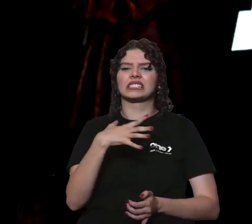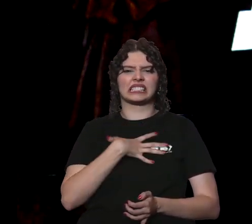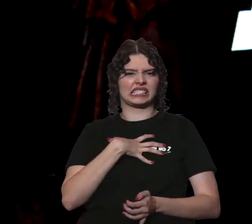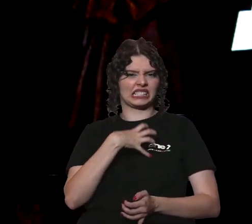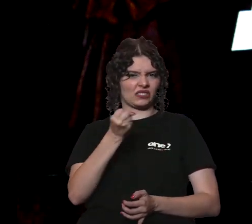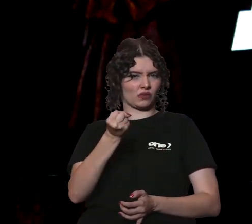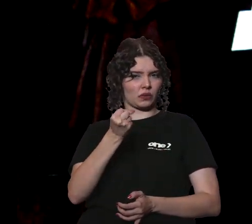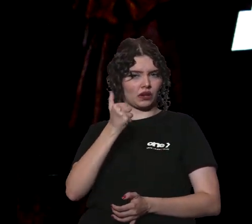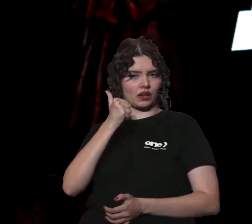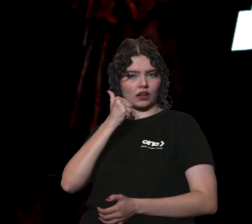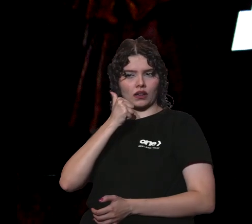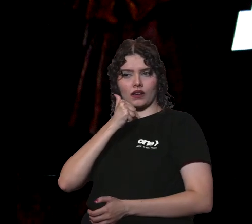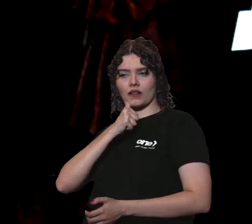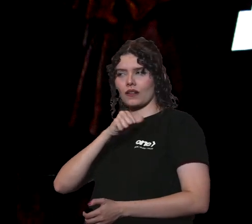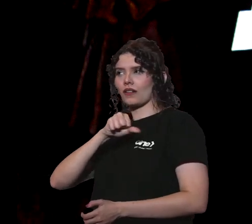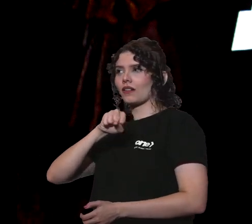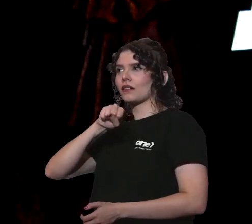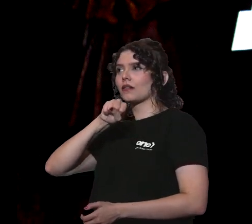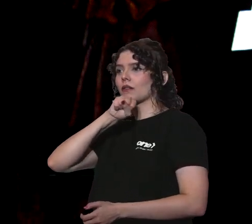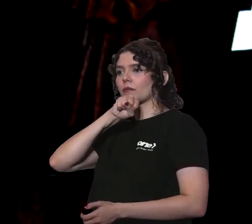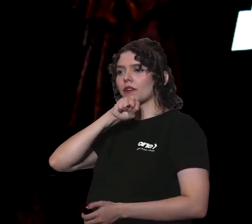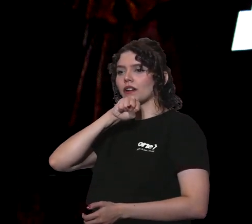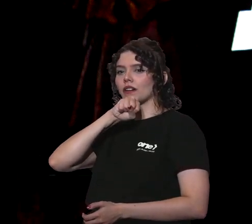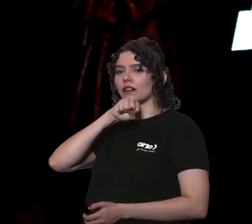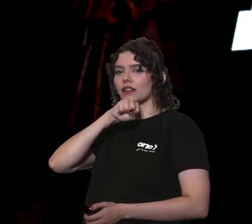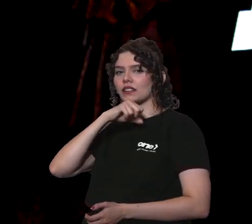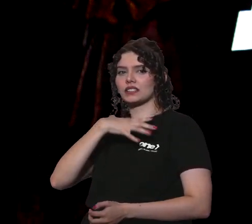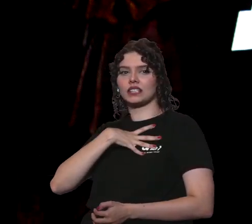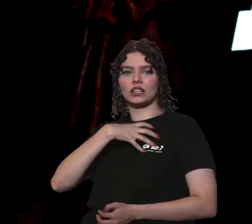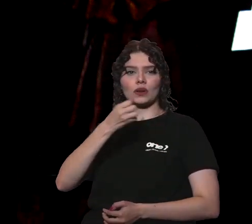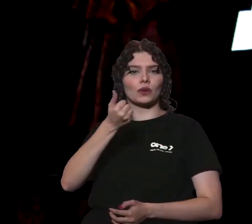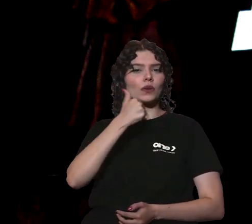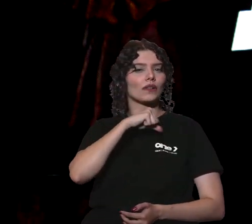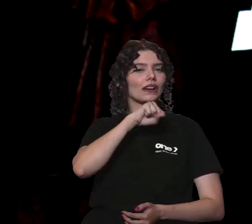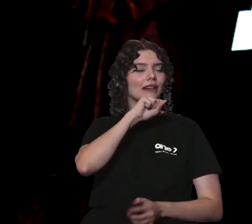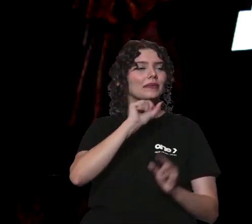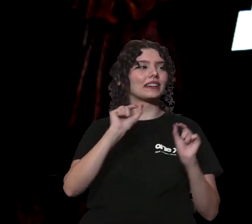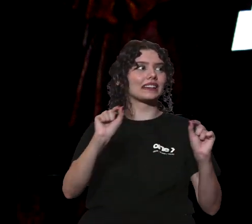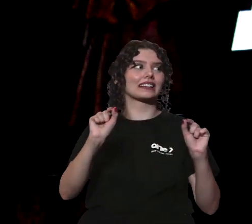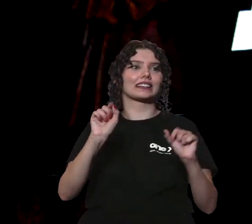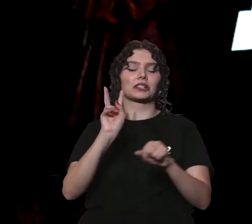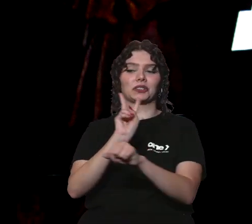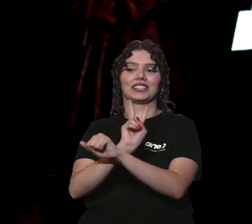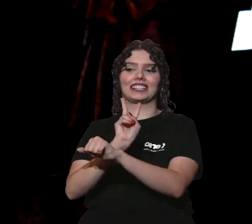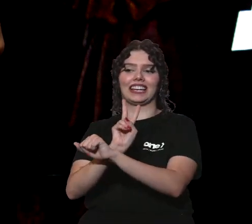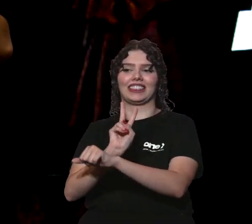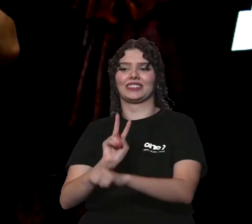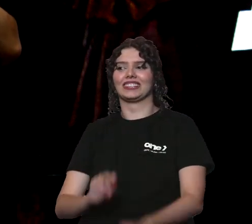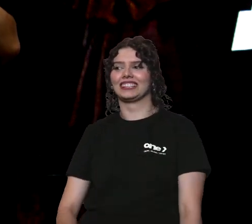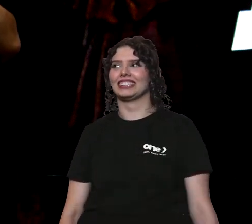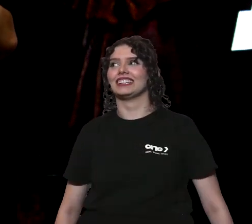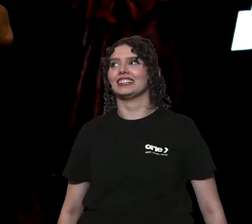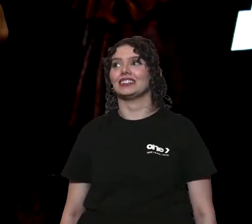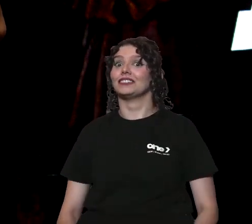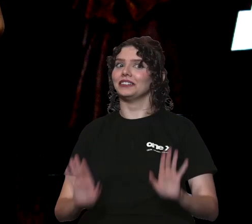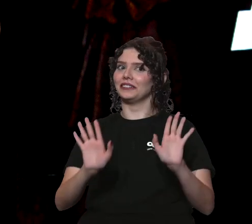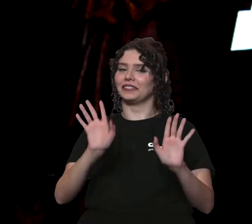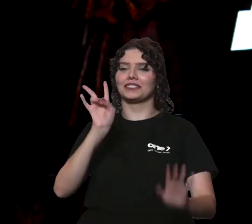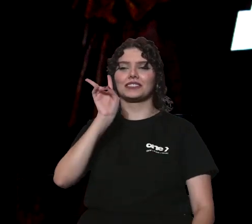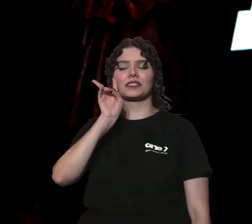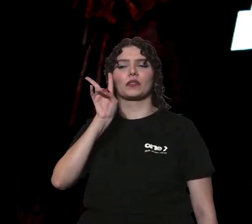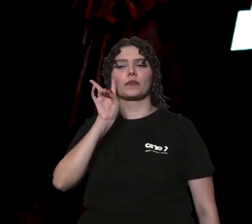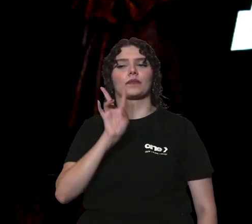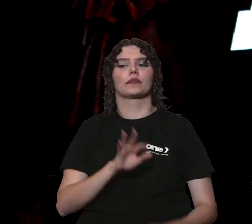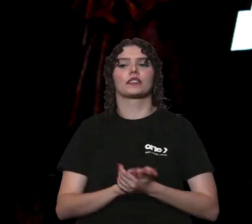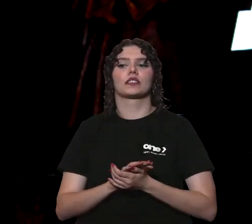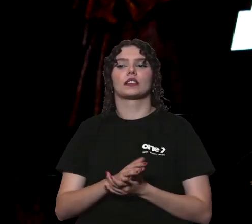mãe dele, quem já se irou com a mãe? Deixa eu ver. Cuidado, hein, jovem. Ouve essa história. Quando